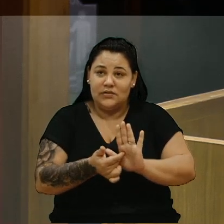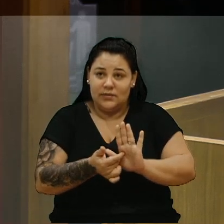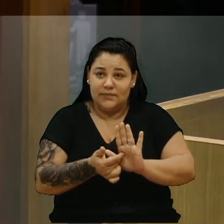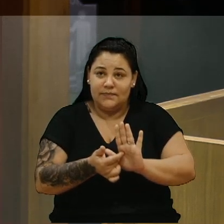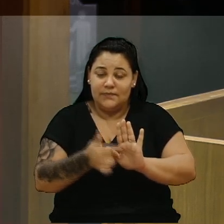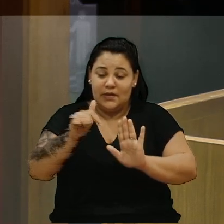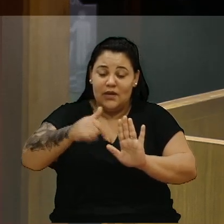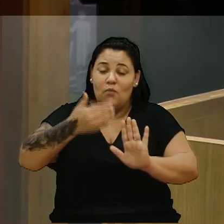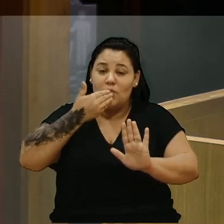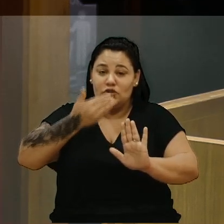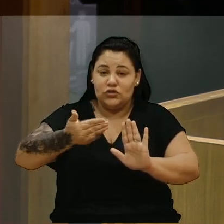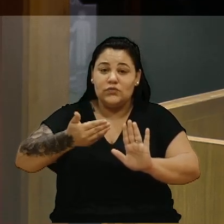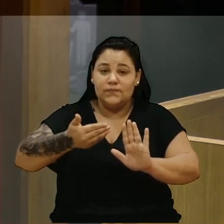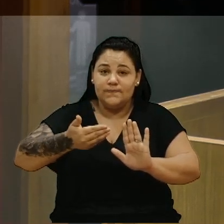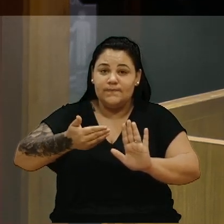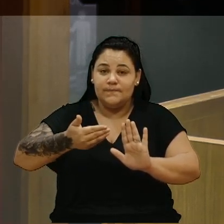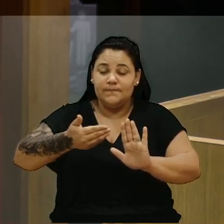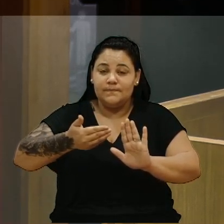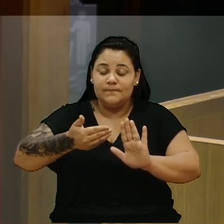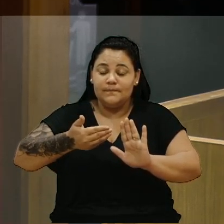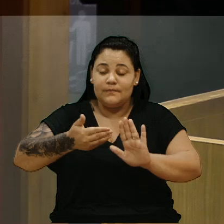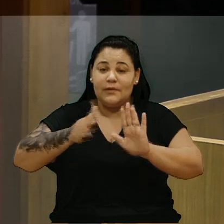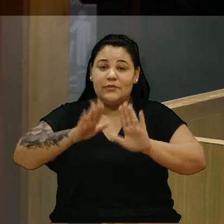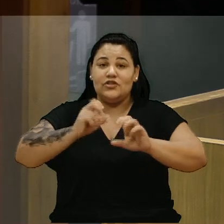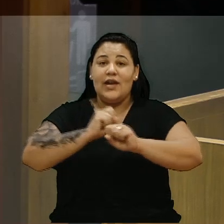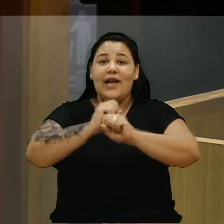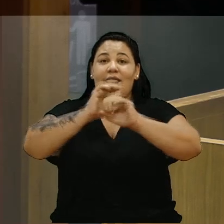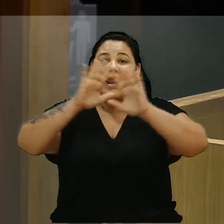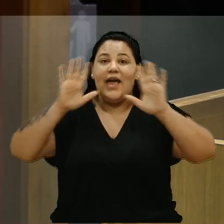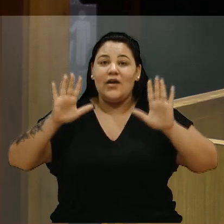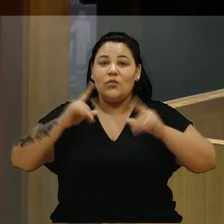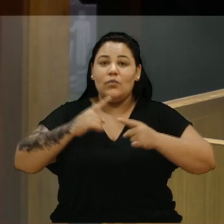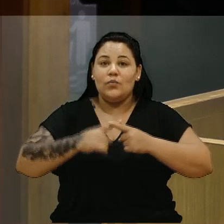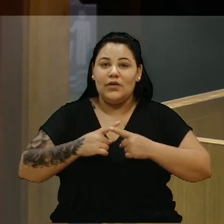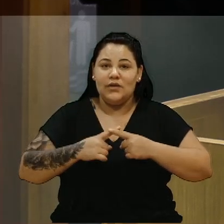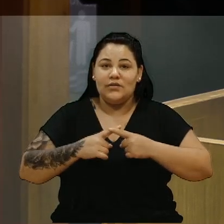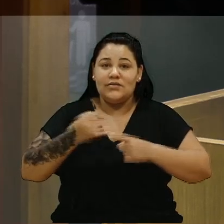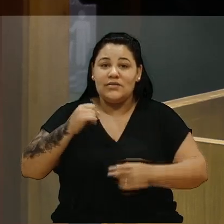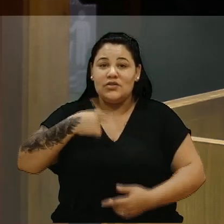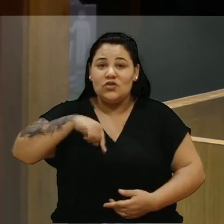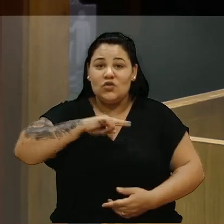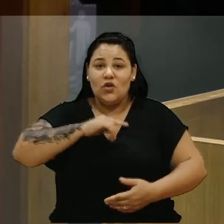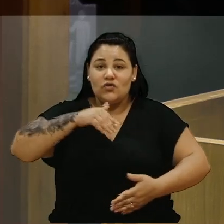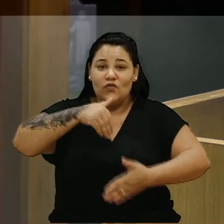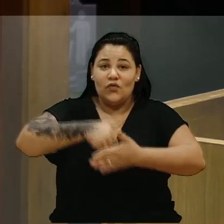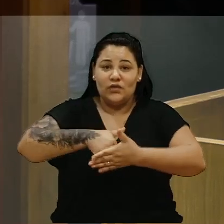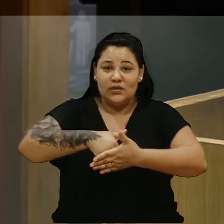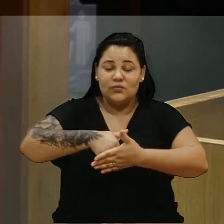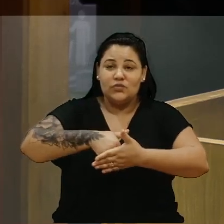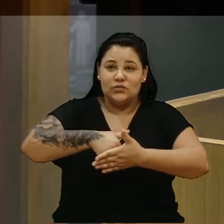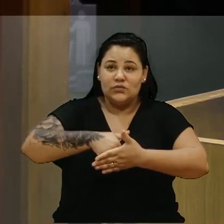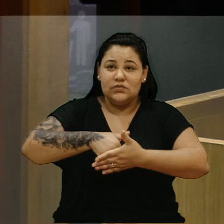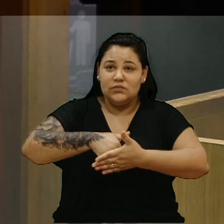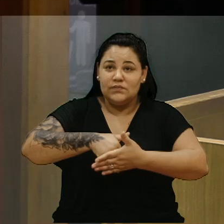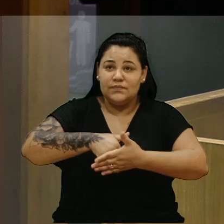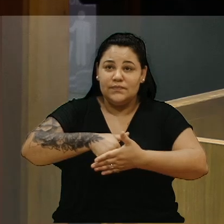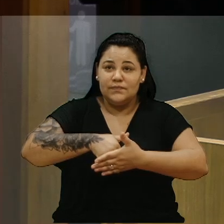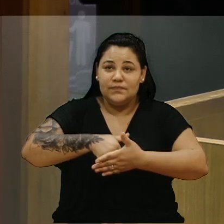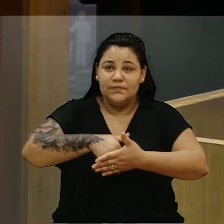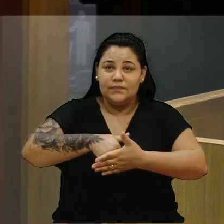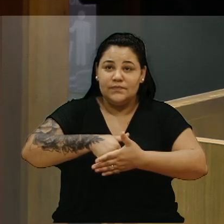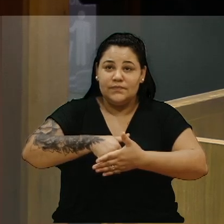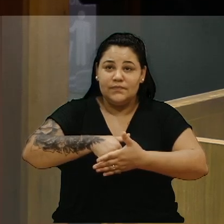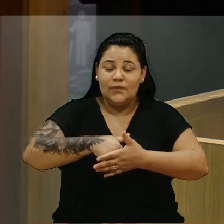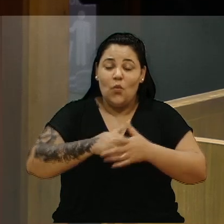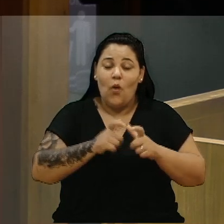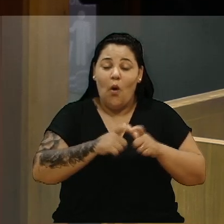um pedido de esclarecimentos, porque se nós votamos subsídio aqui nessa casa, nós temos o